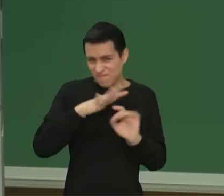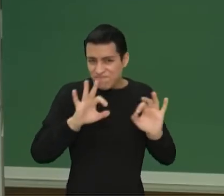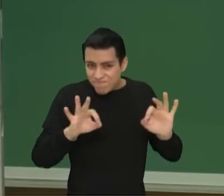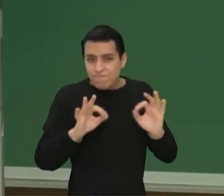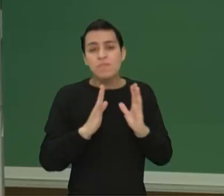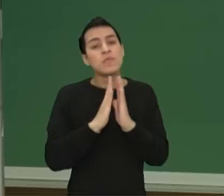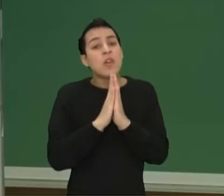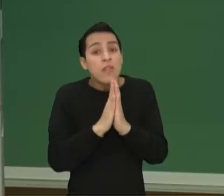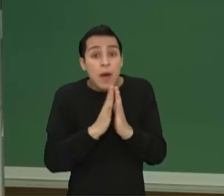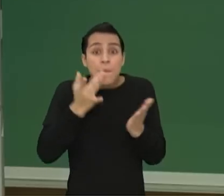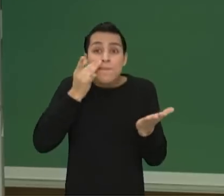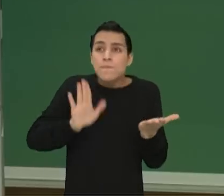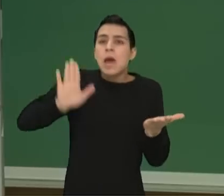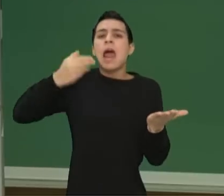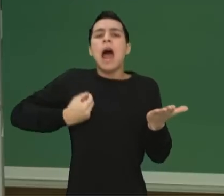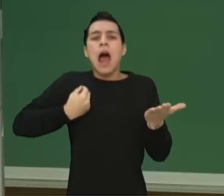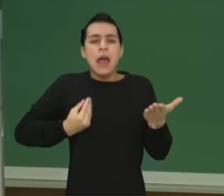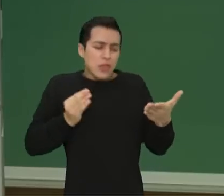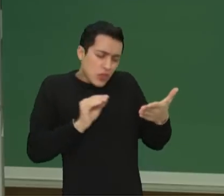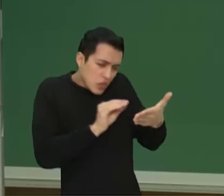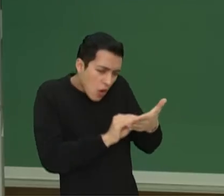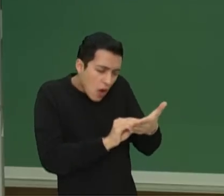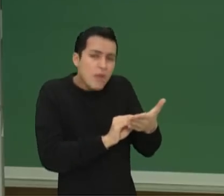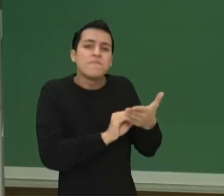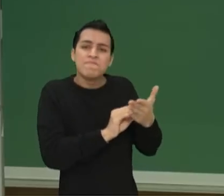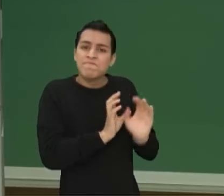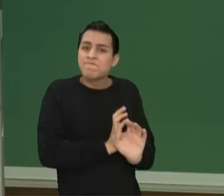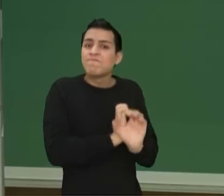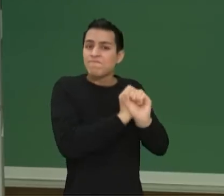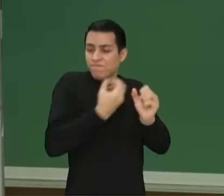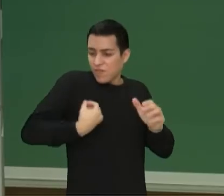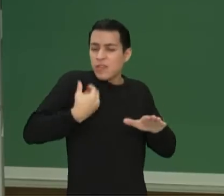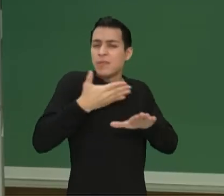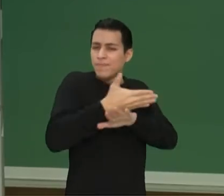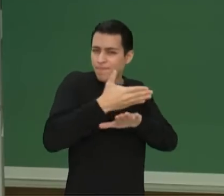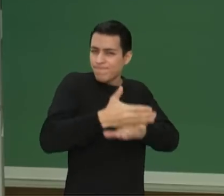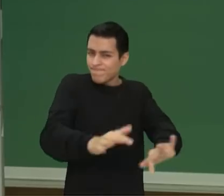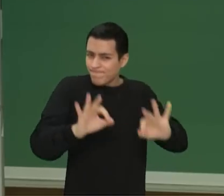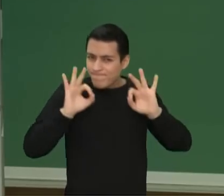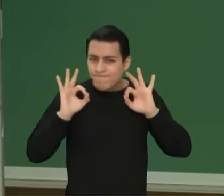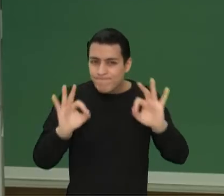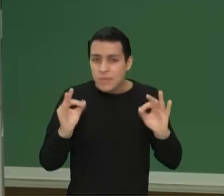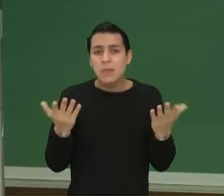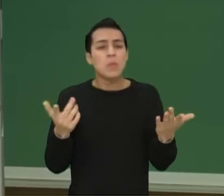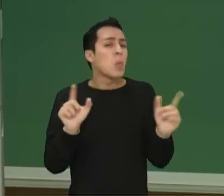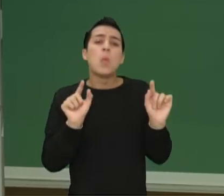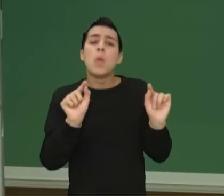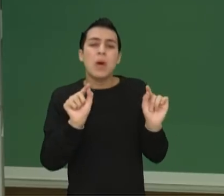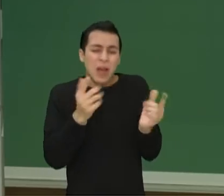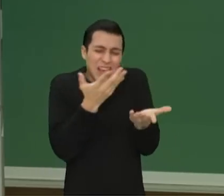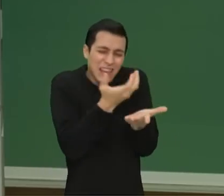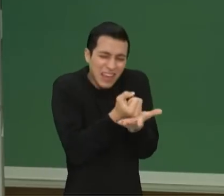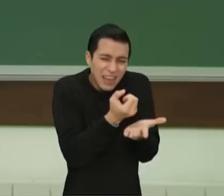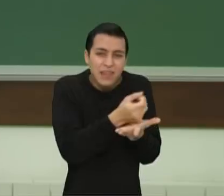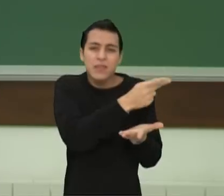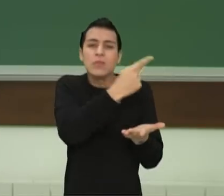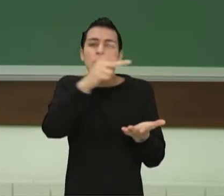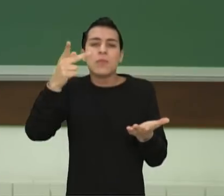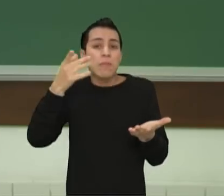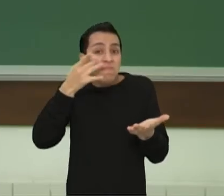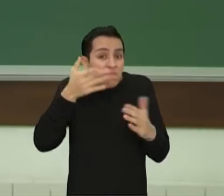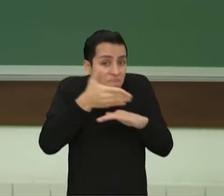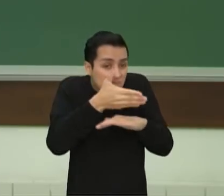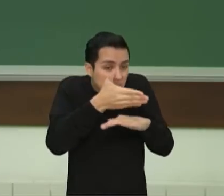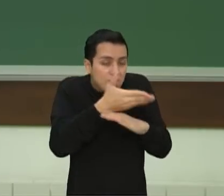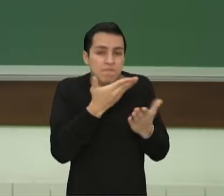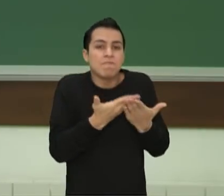acessar o link da presença da aula para que você tenha frequência, ok? Para que registre sua frequência.